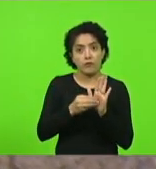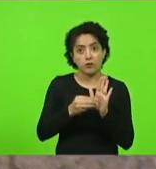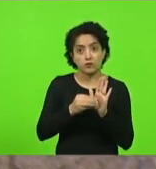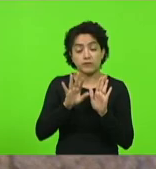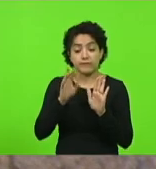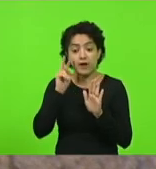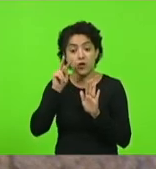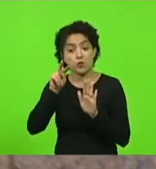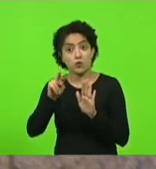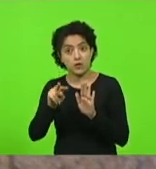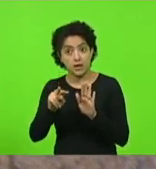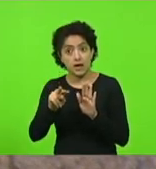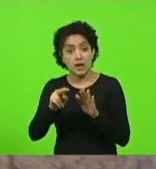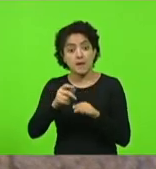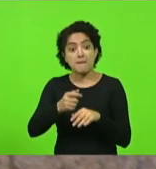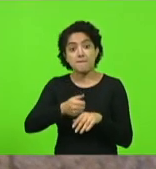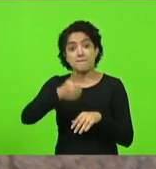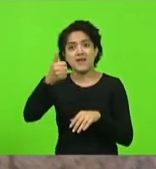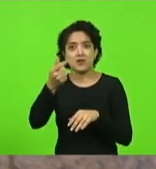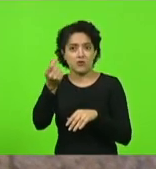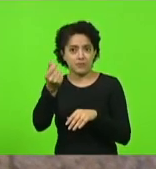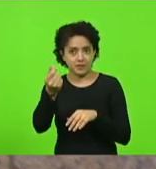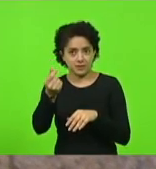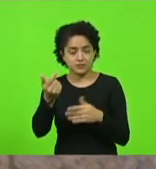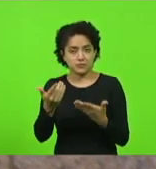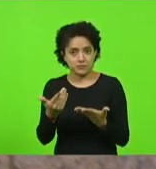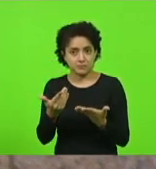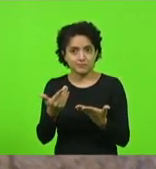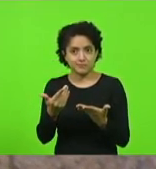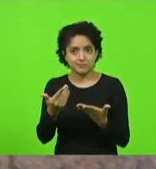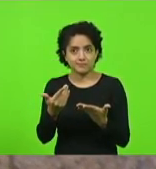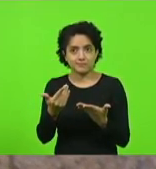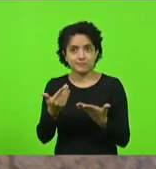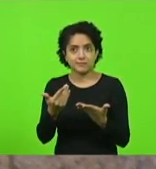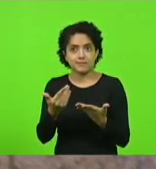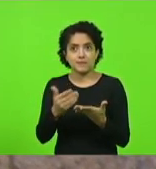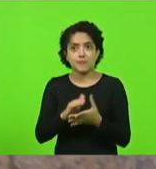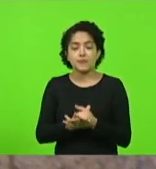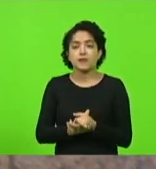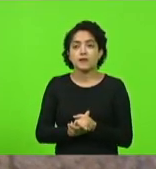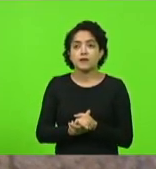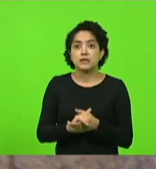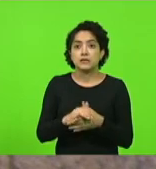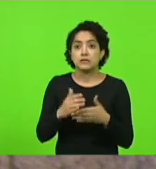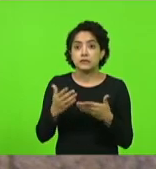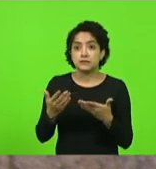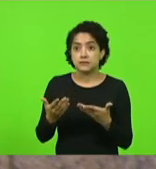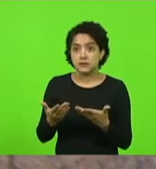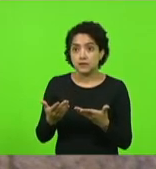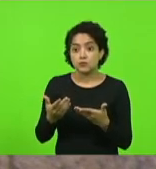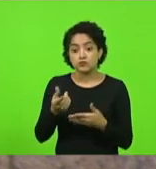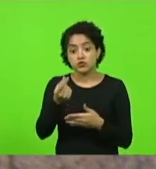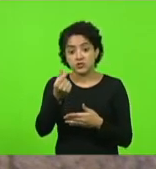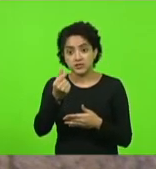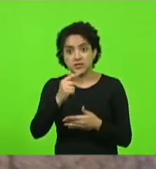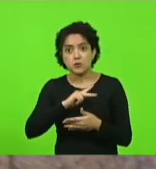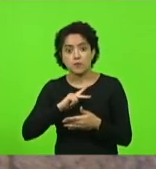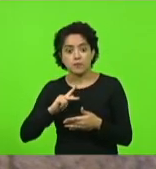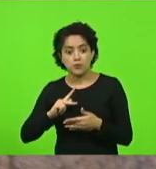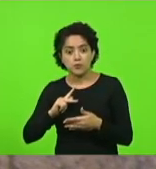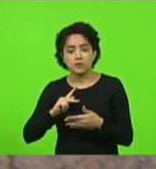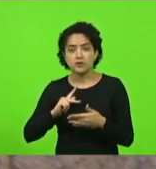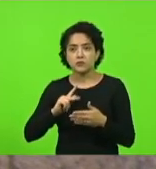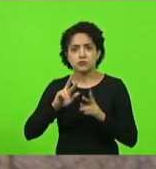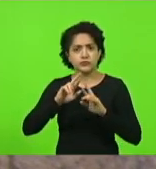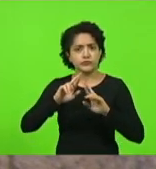quem te dá o melhor preço e o custo-benefício. Então, nós não podemos tratar o dinheiro público diferente daquilo que